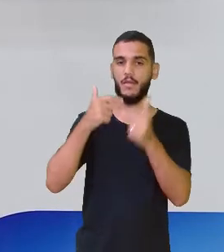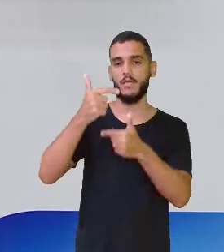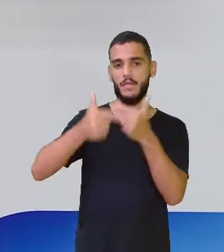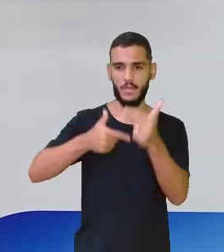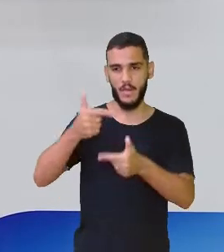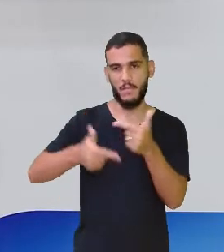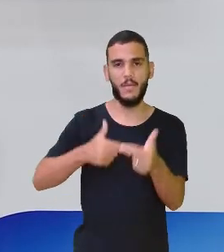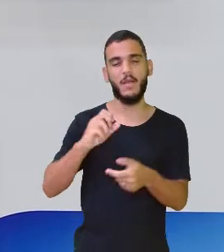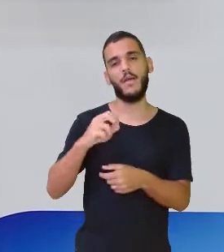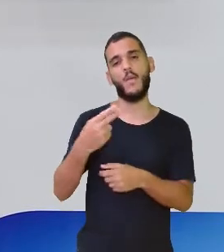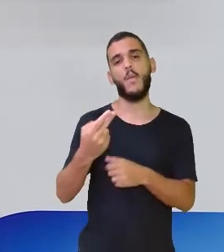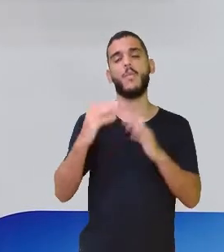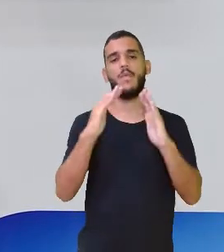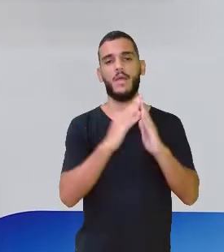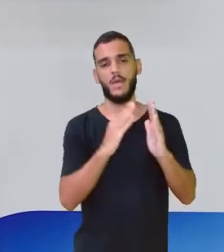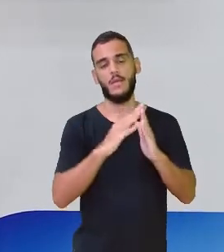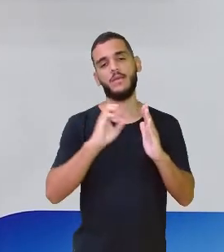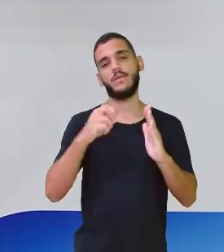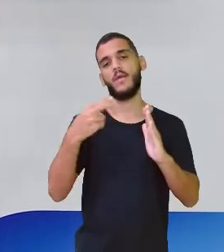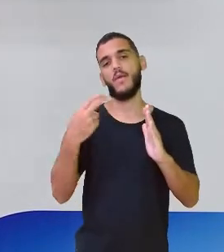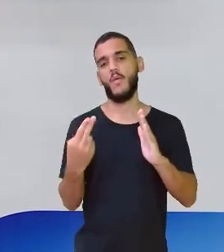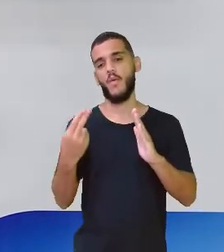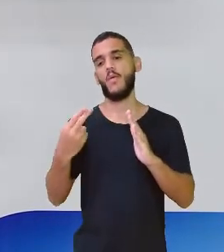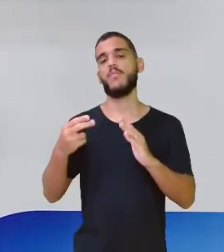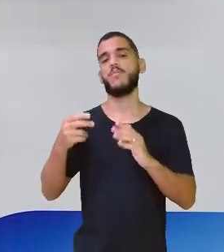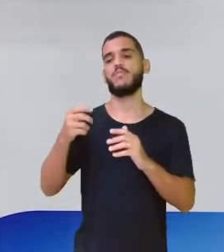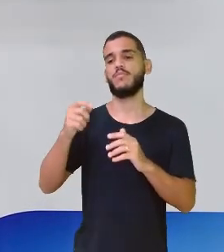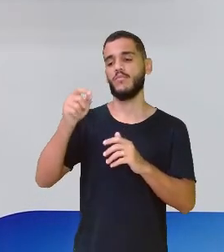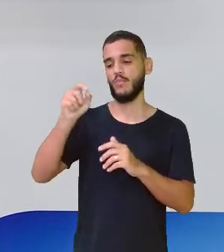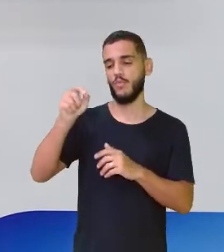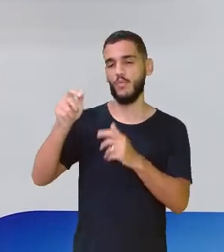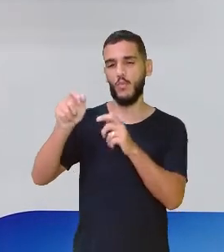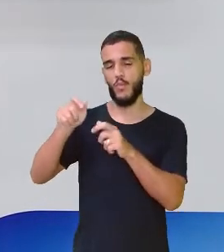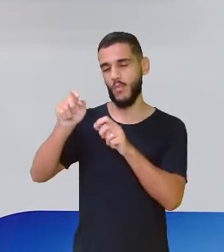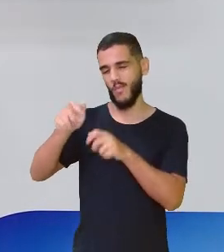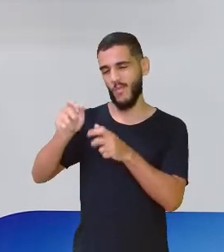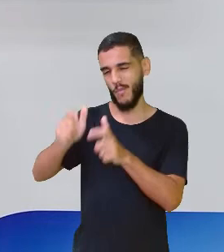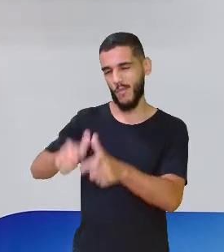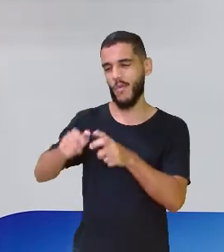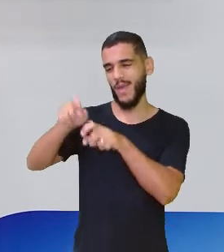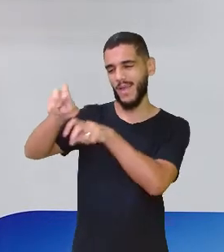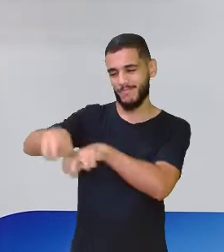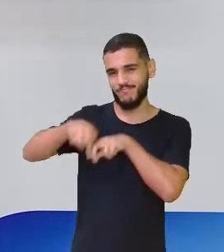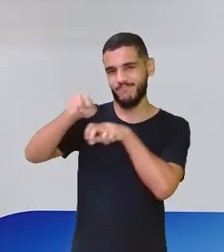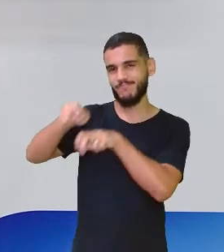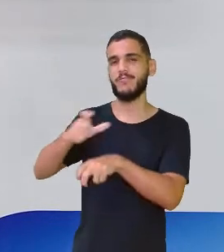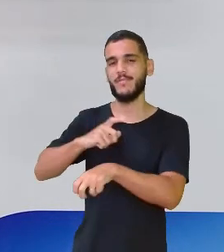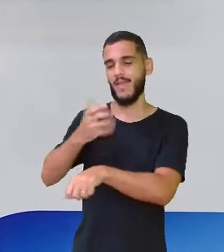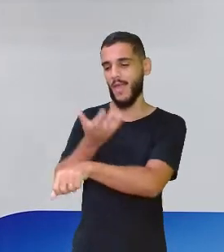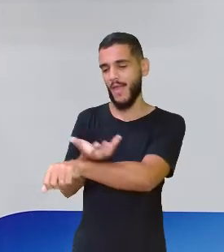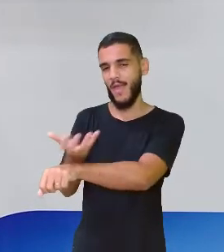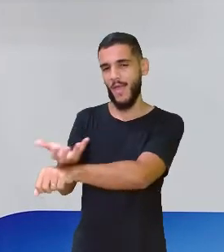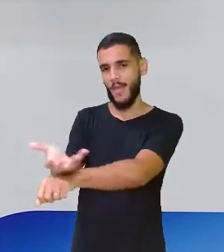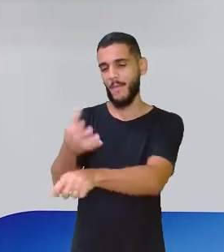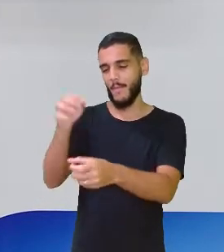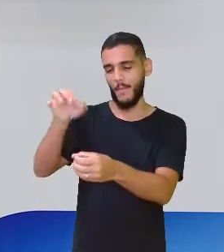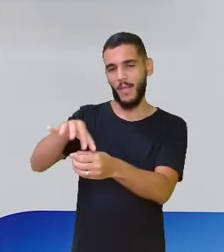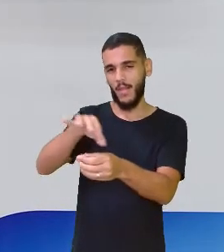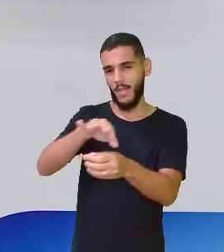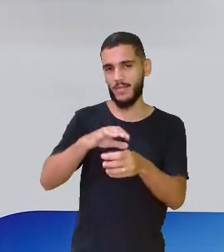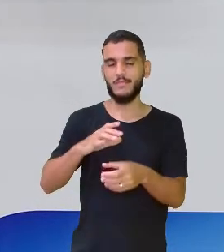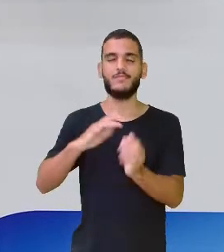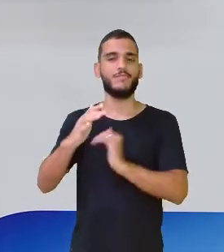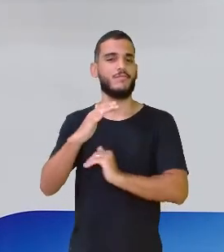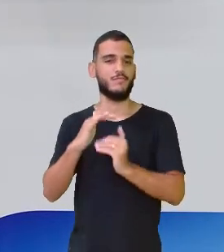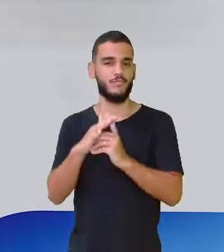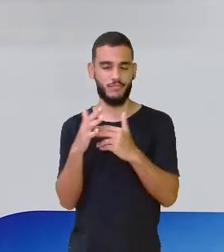trabalhar ou na casa ou na roça, né, ali na plantação, né, plantando e colhendo